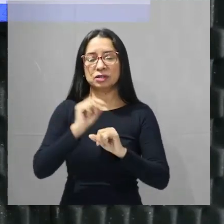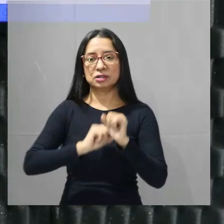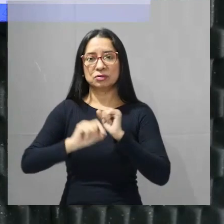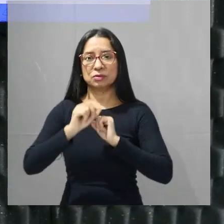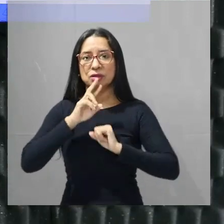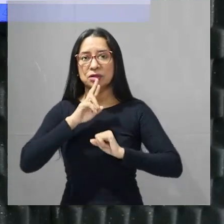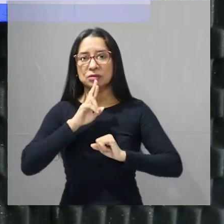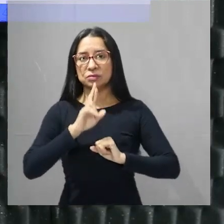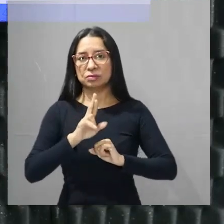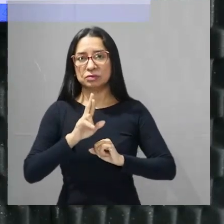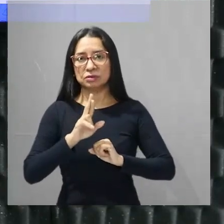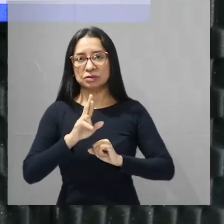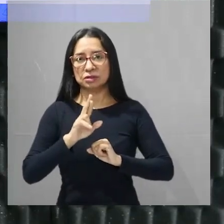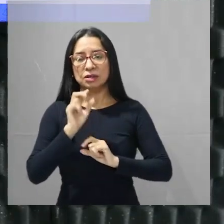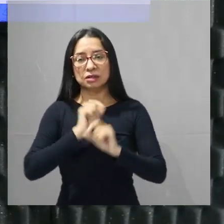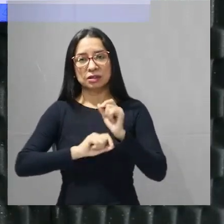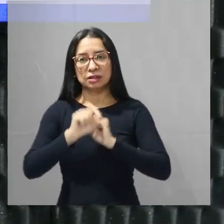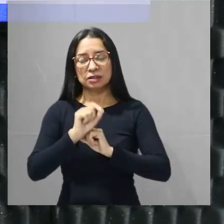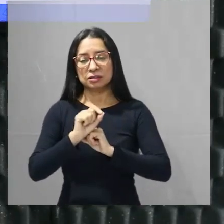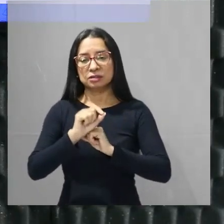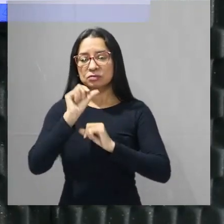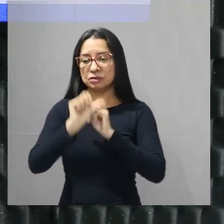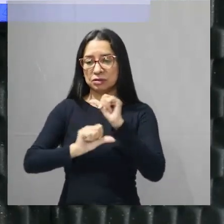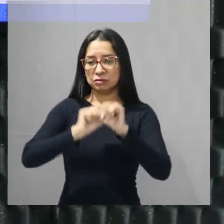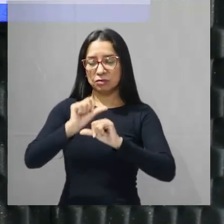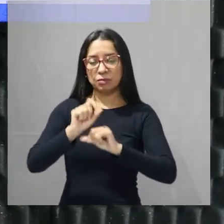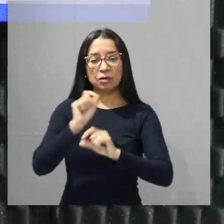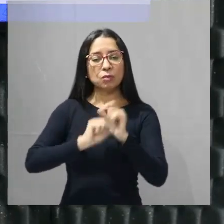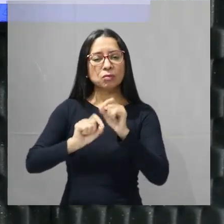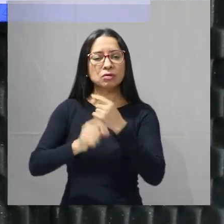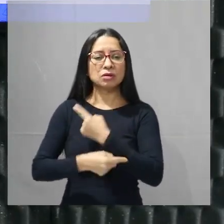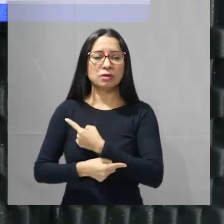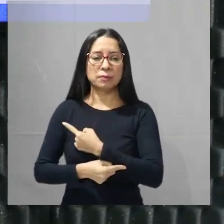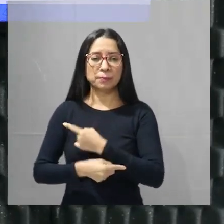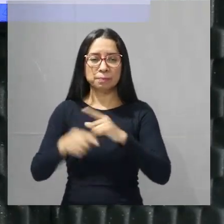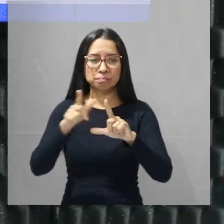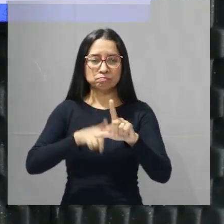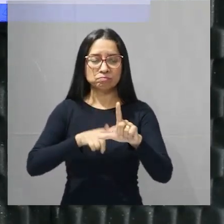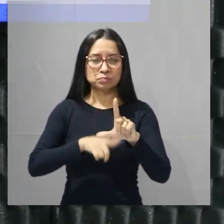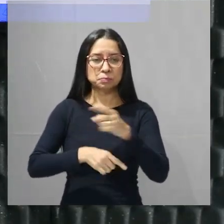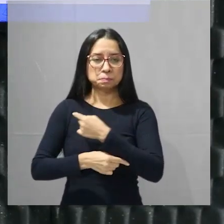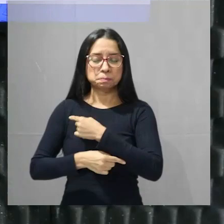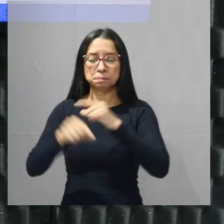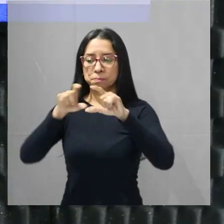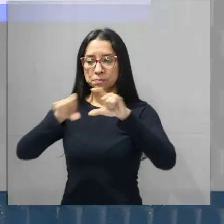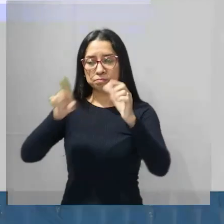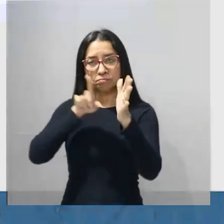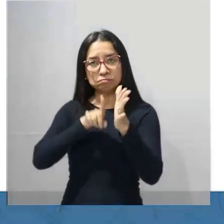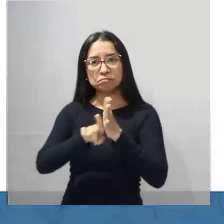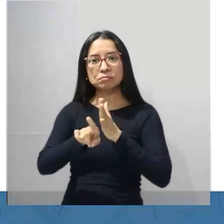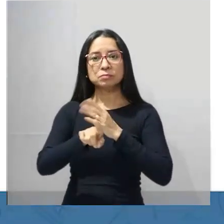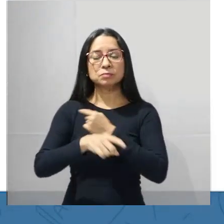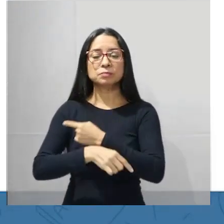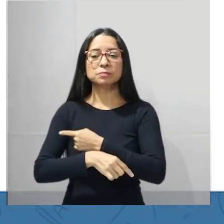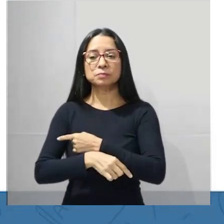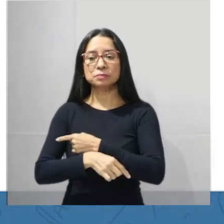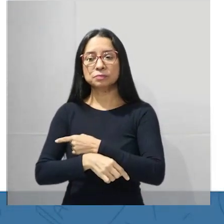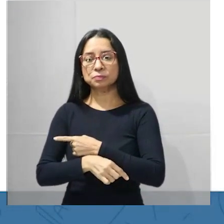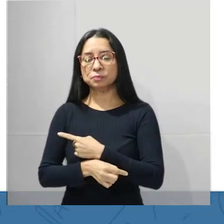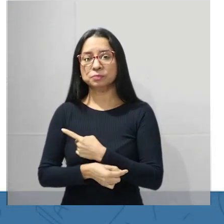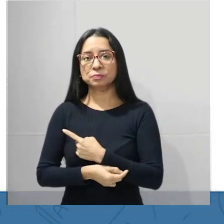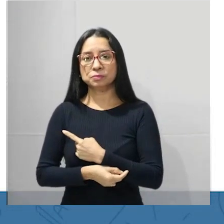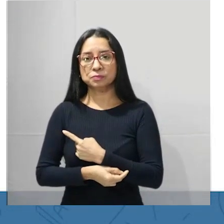consequência. E isso aí vai gerar o quê? Aí ele te pergunta, né? No contexto das grandes cidades brasileiras, a situação apresentada no